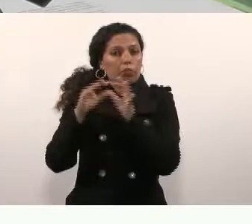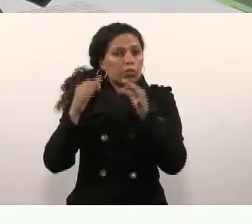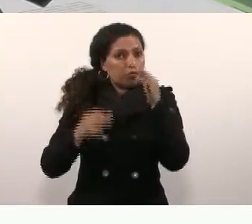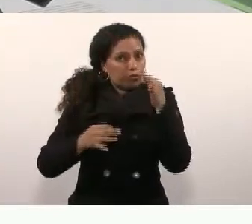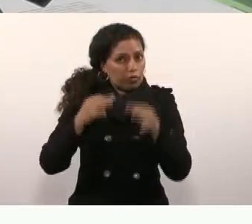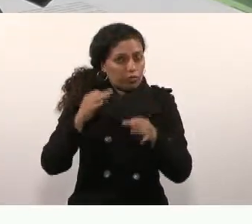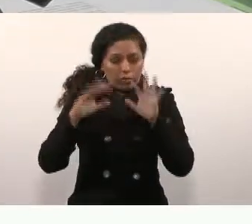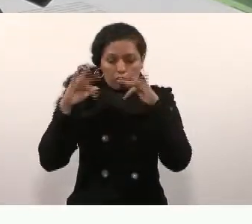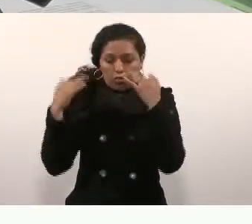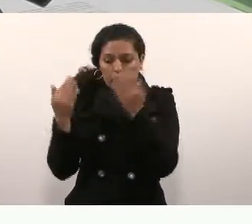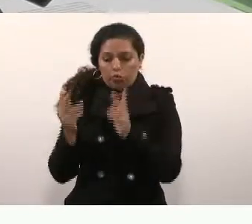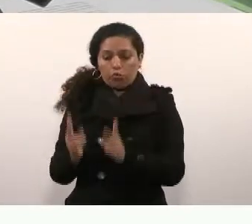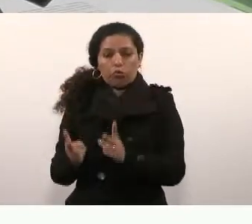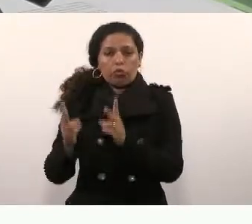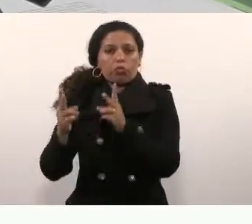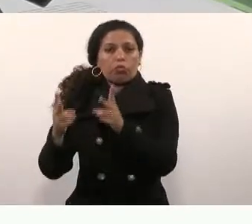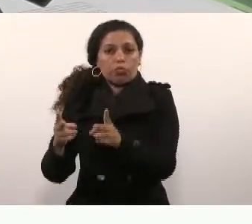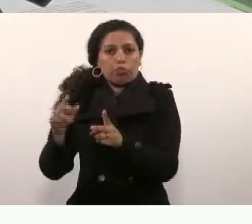não puderam